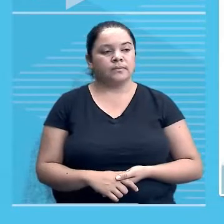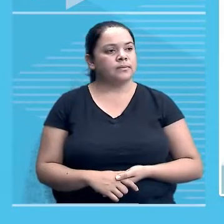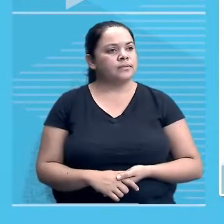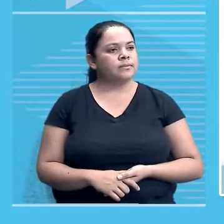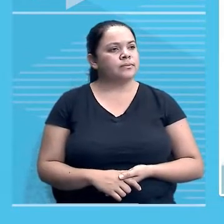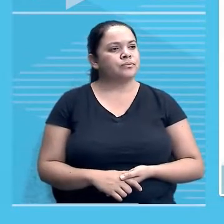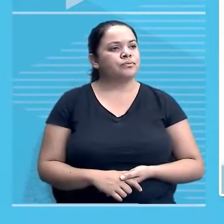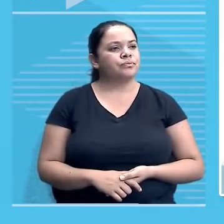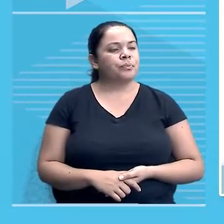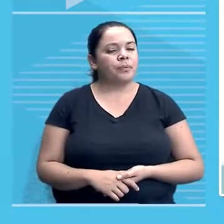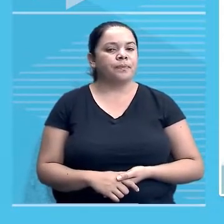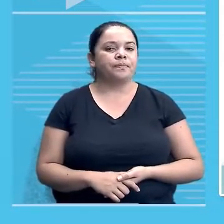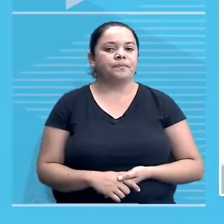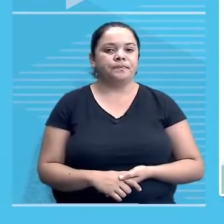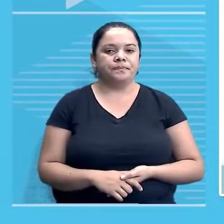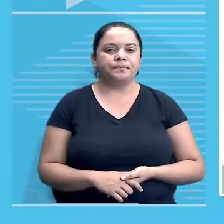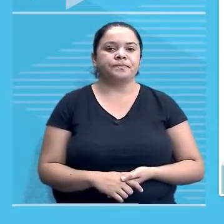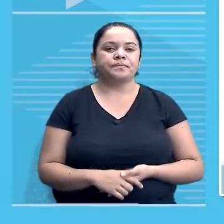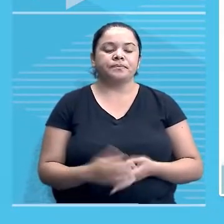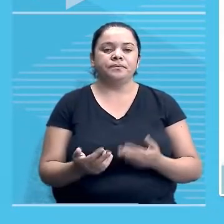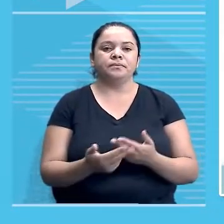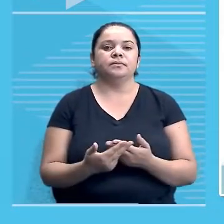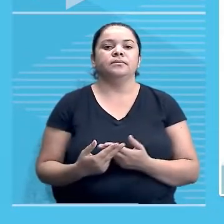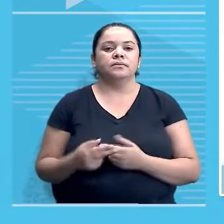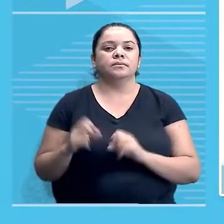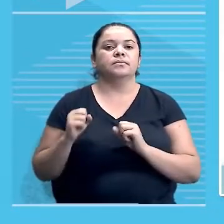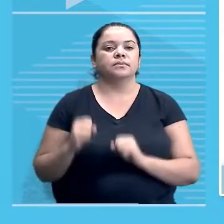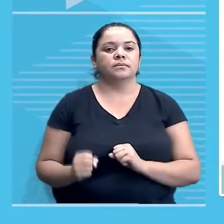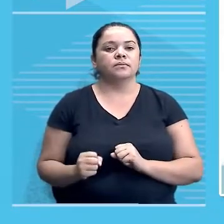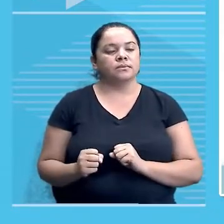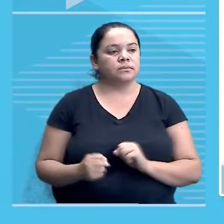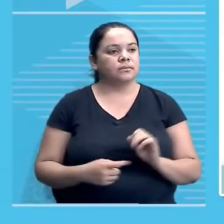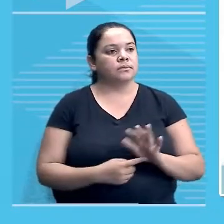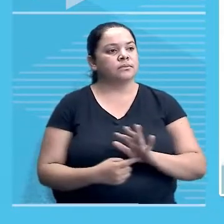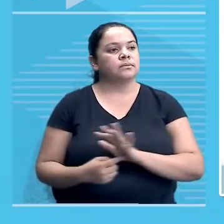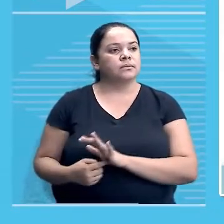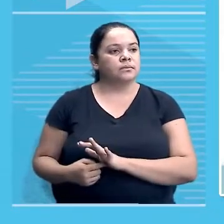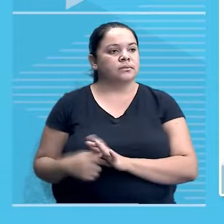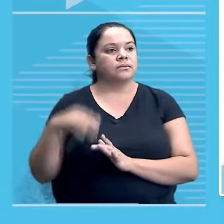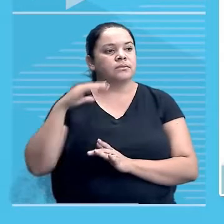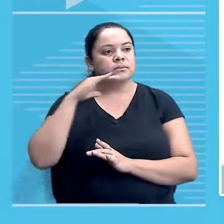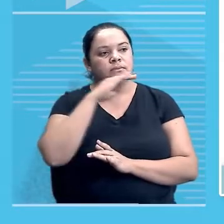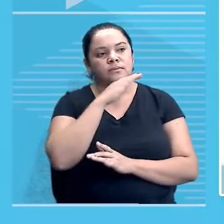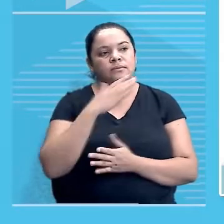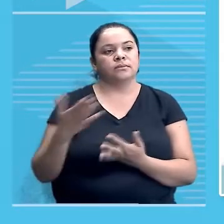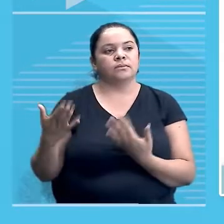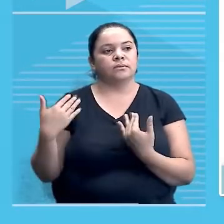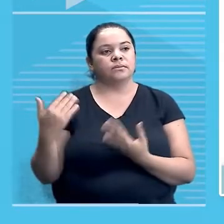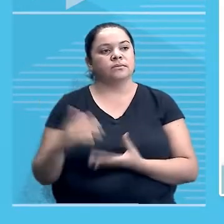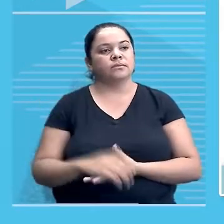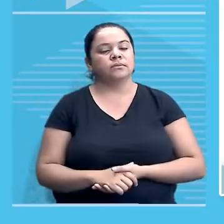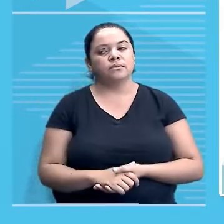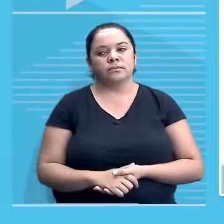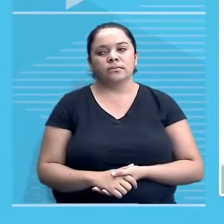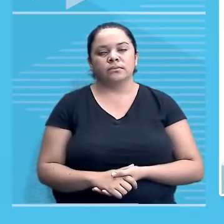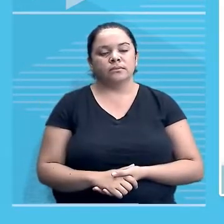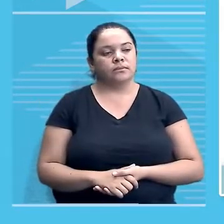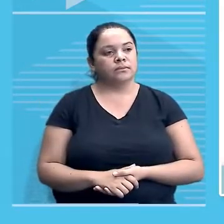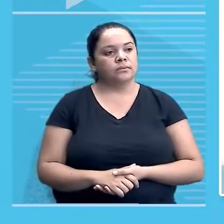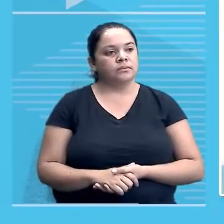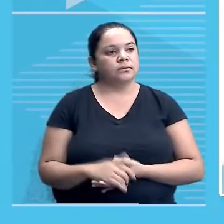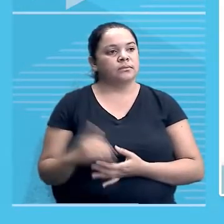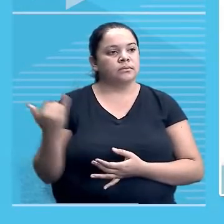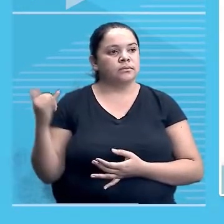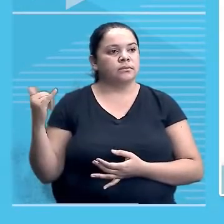Por isso que eu posso dizer que o calor, ele é interpretado como uma energia térmica